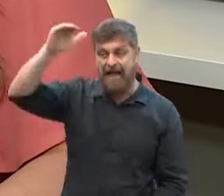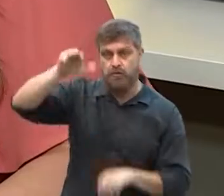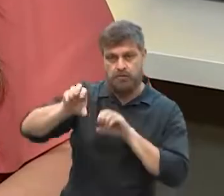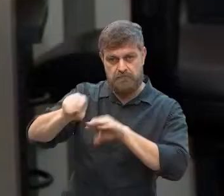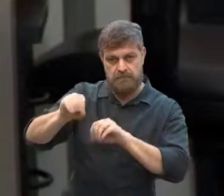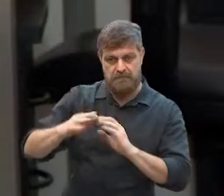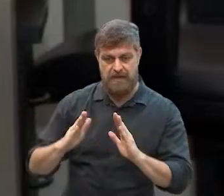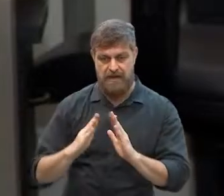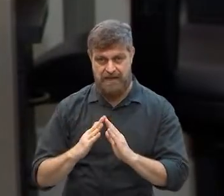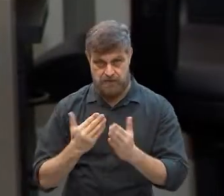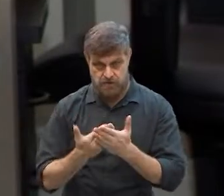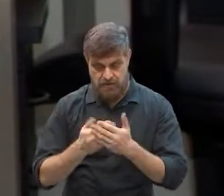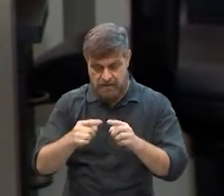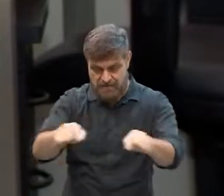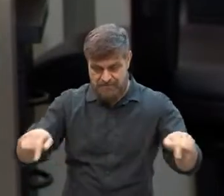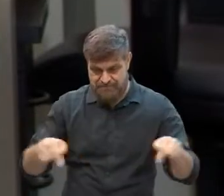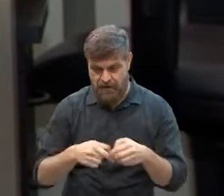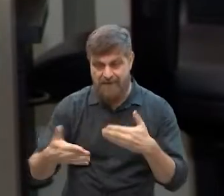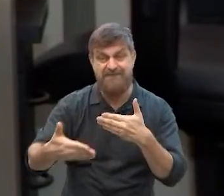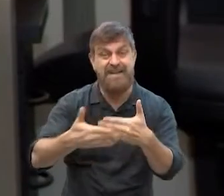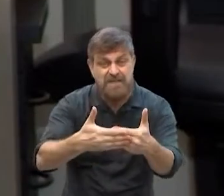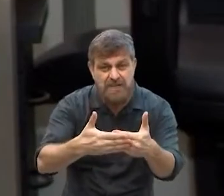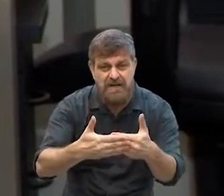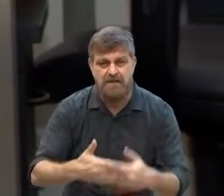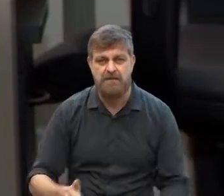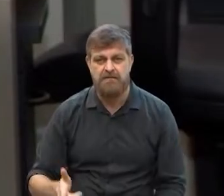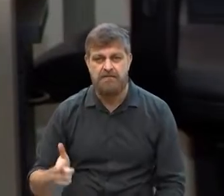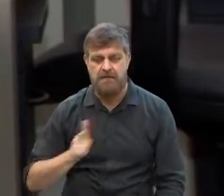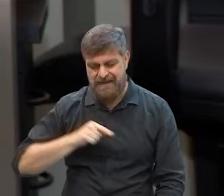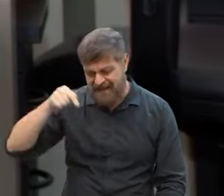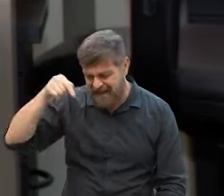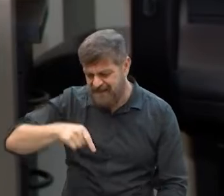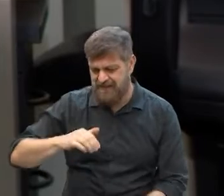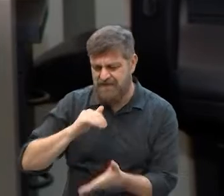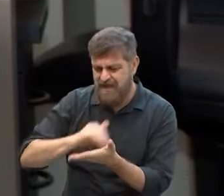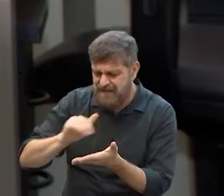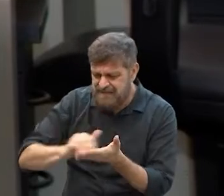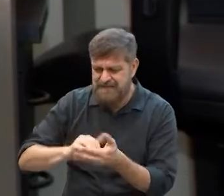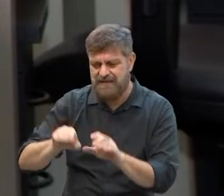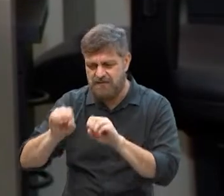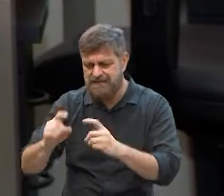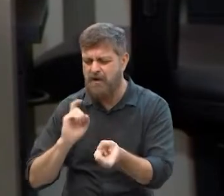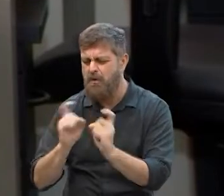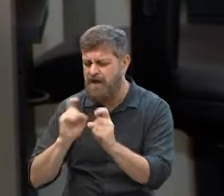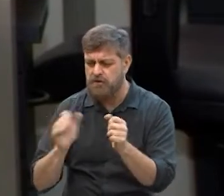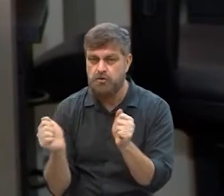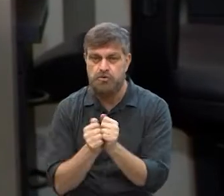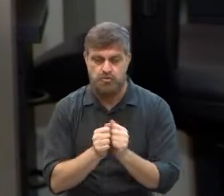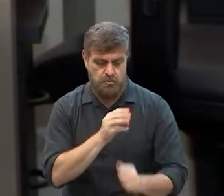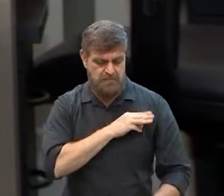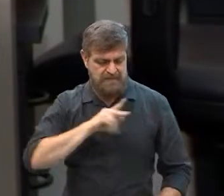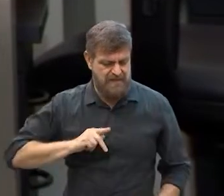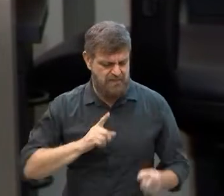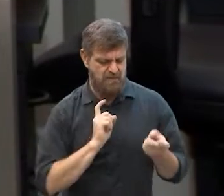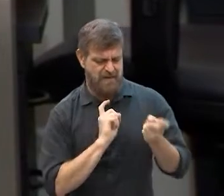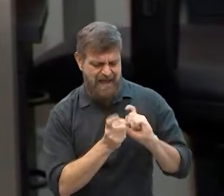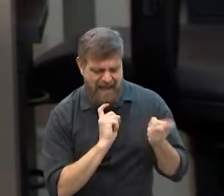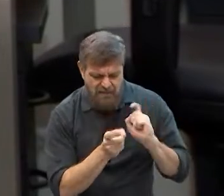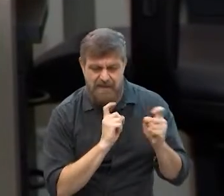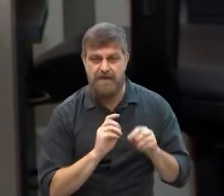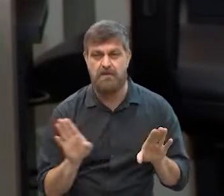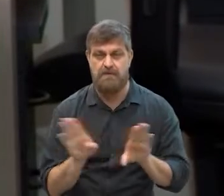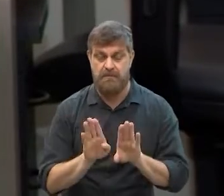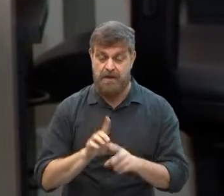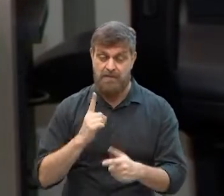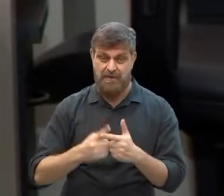aulas fecharam. Nós tivemos reuniões aqui, reuniões da Secretaria de Educação, no Ministério Público, né?